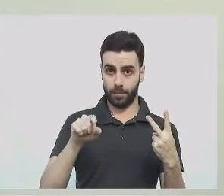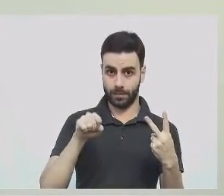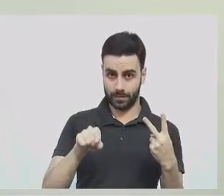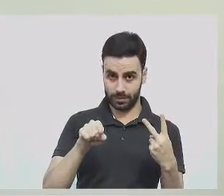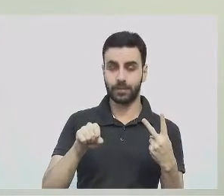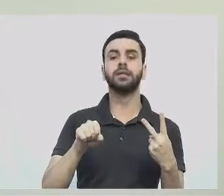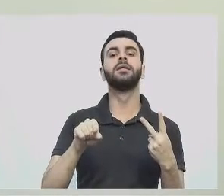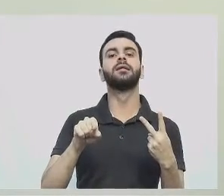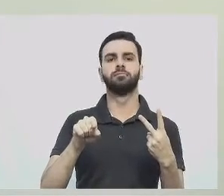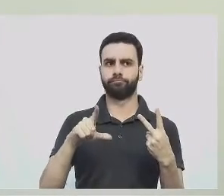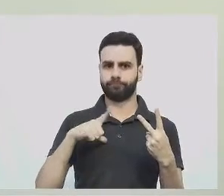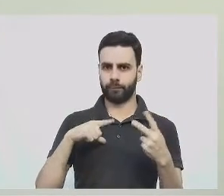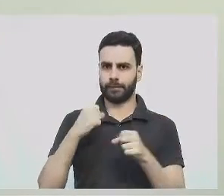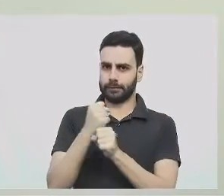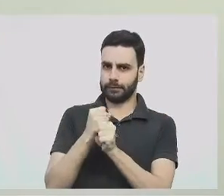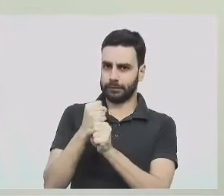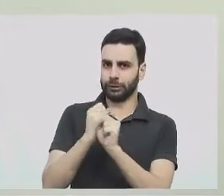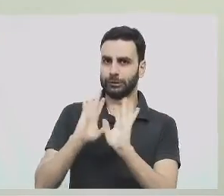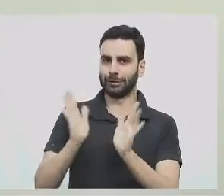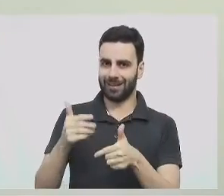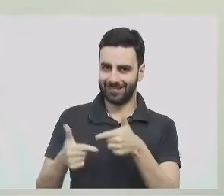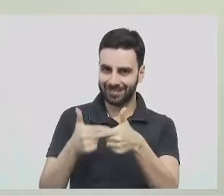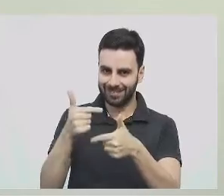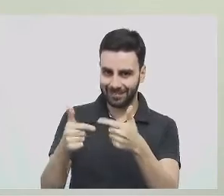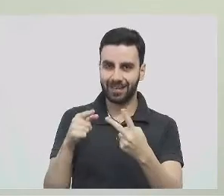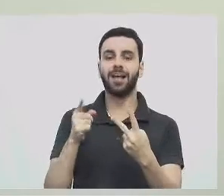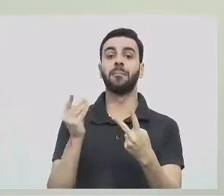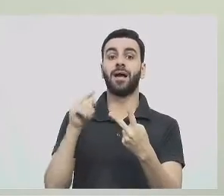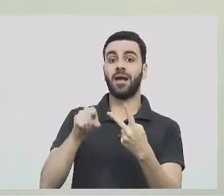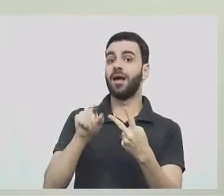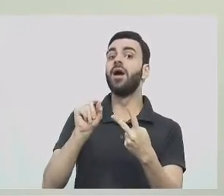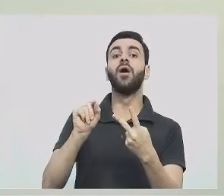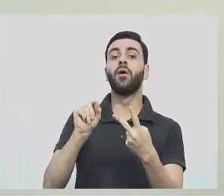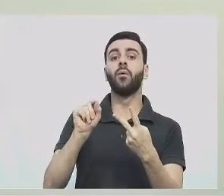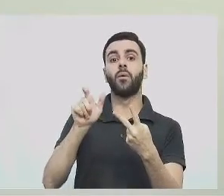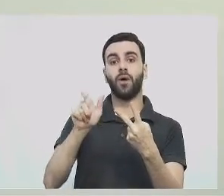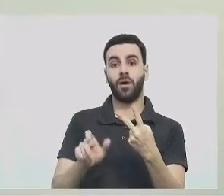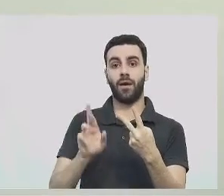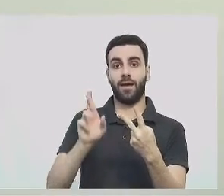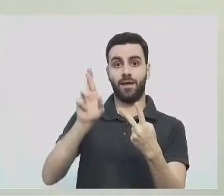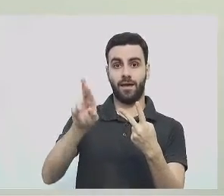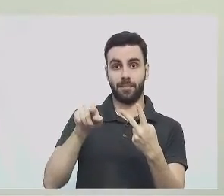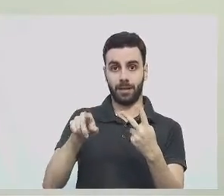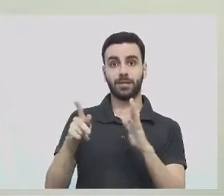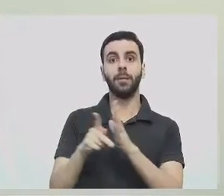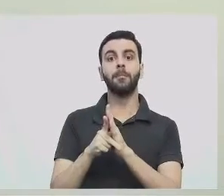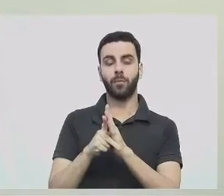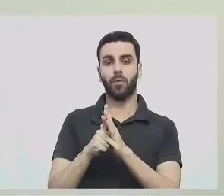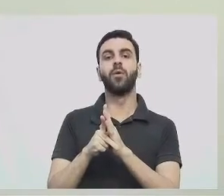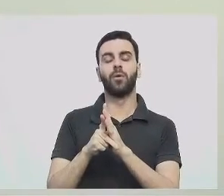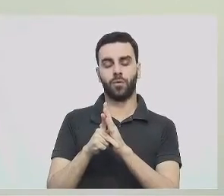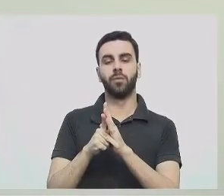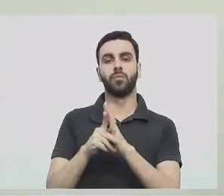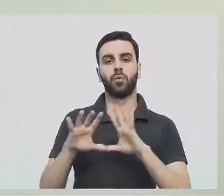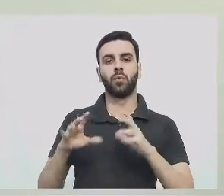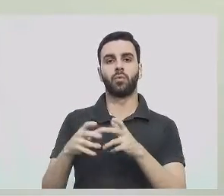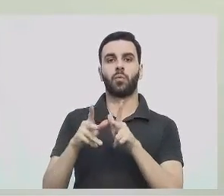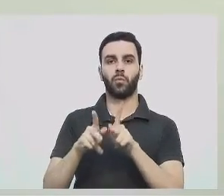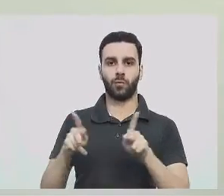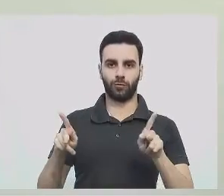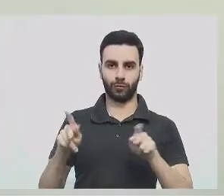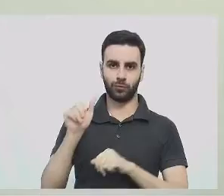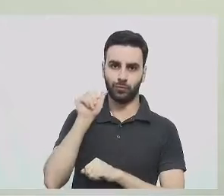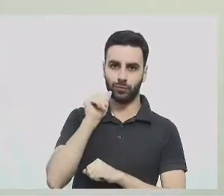que muito atuou pela instituição também, está sendo certificada neste ato, em nome dos demais professores